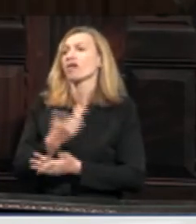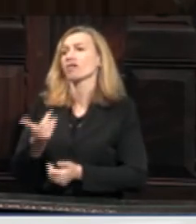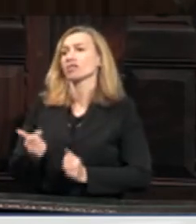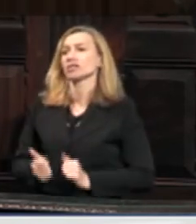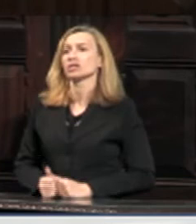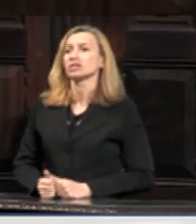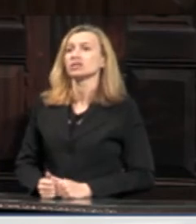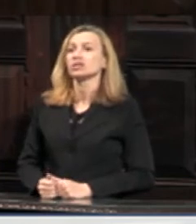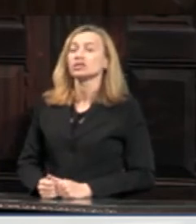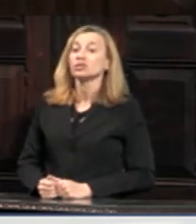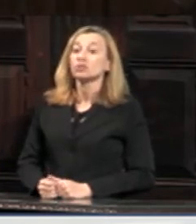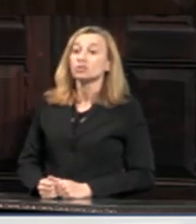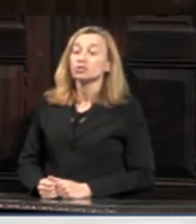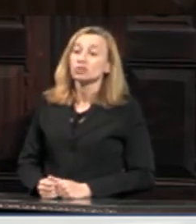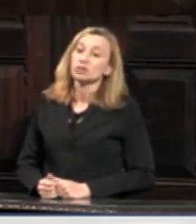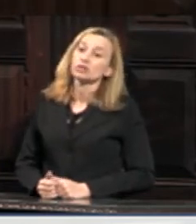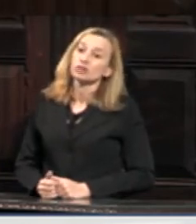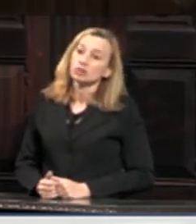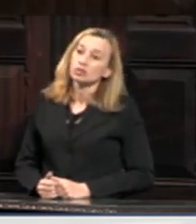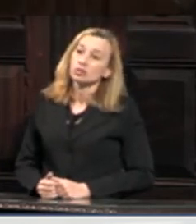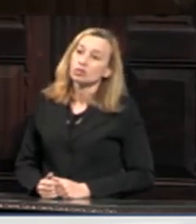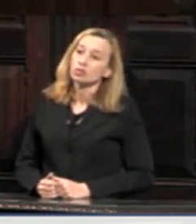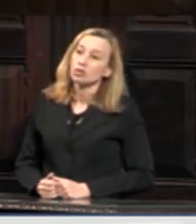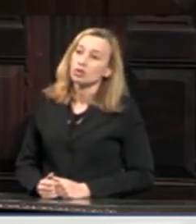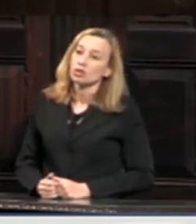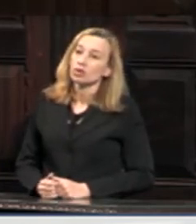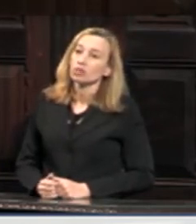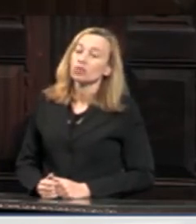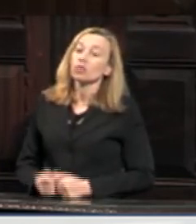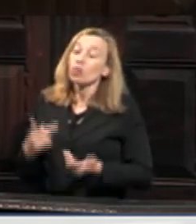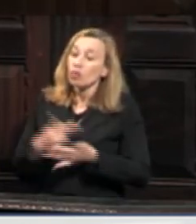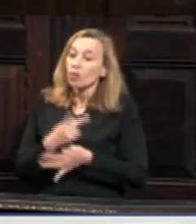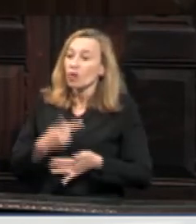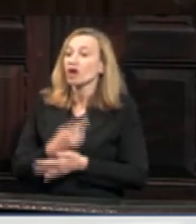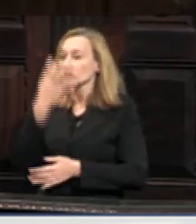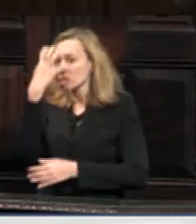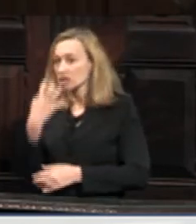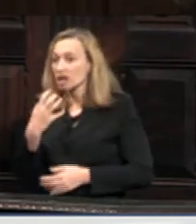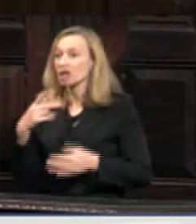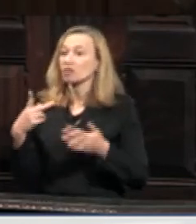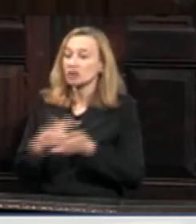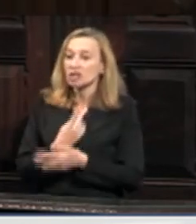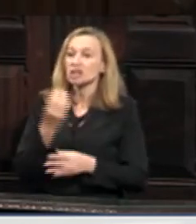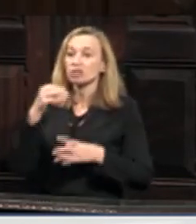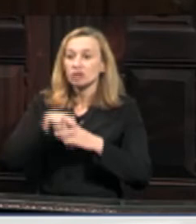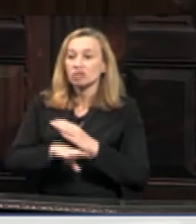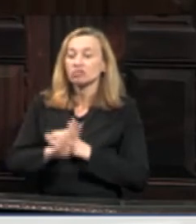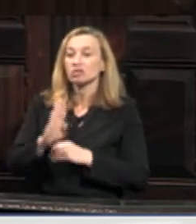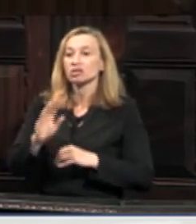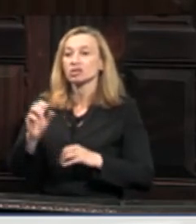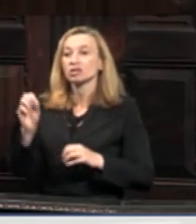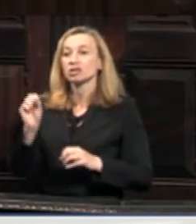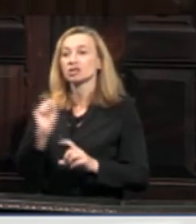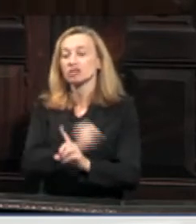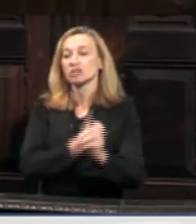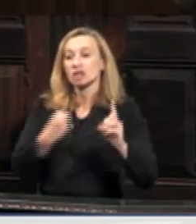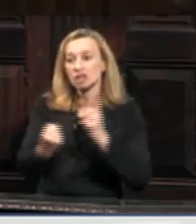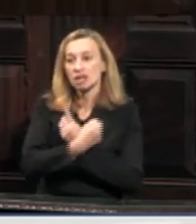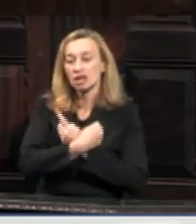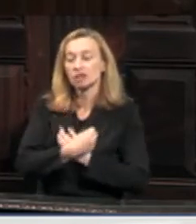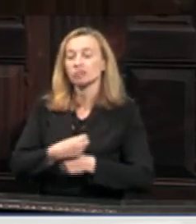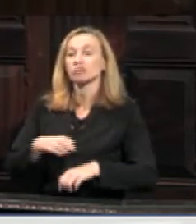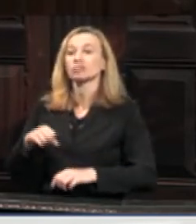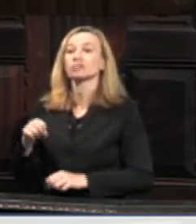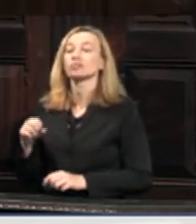da grave enfermidade que periga se instalar na sociedade brasileira, que atende pelo nome de